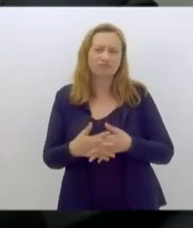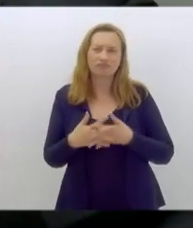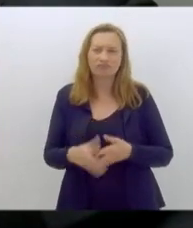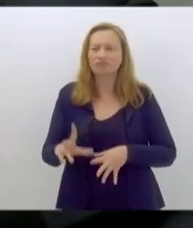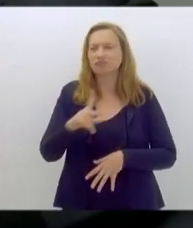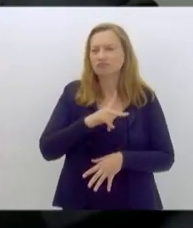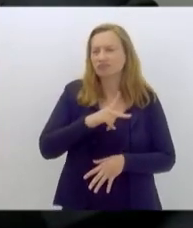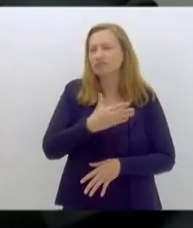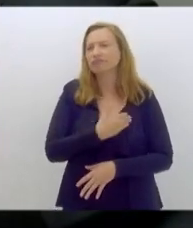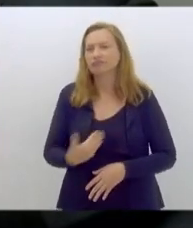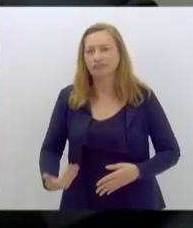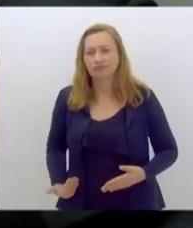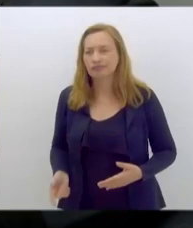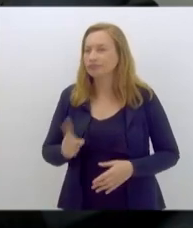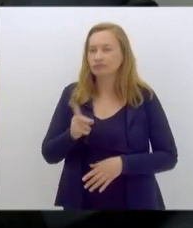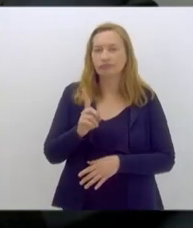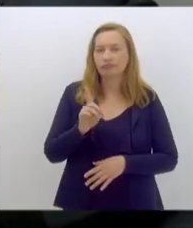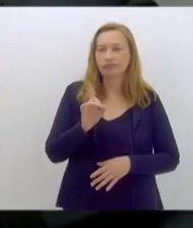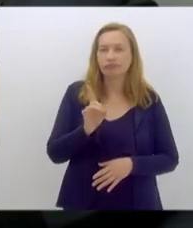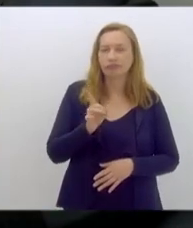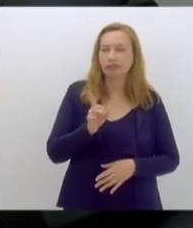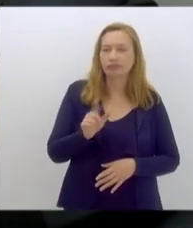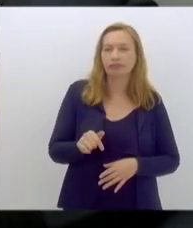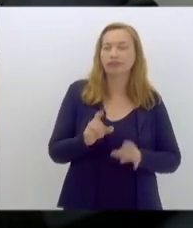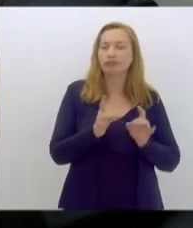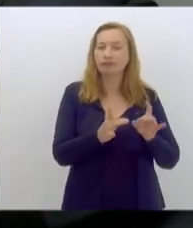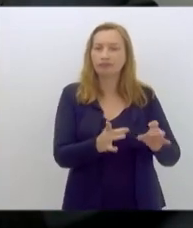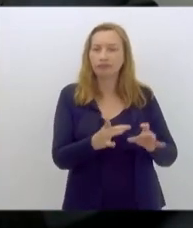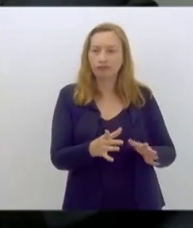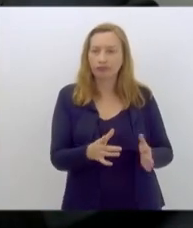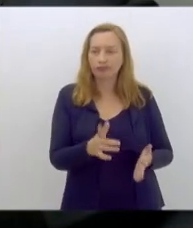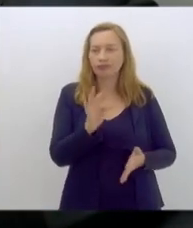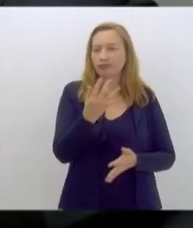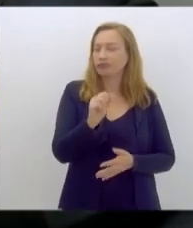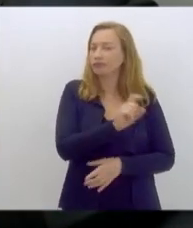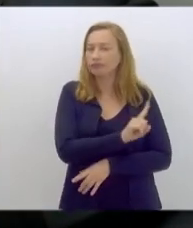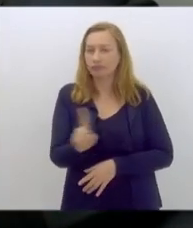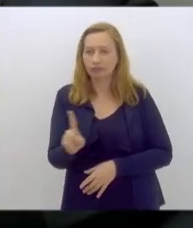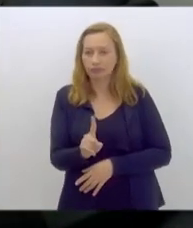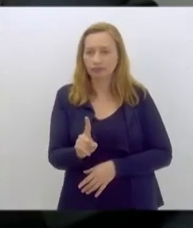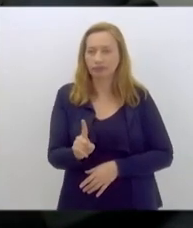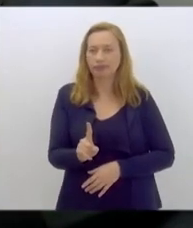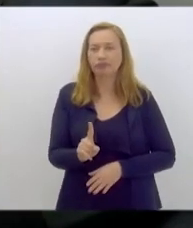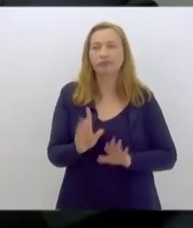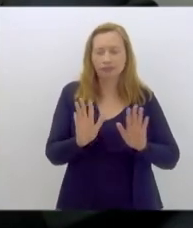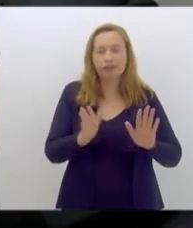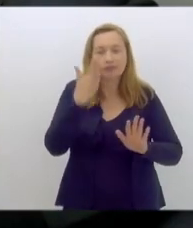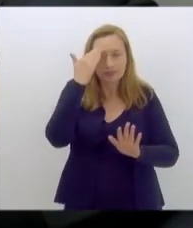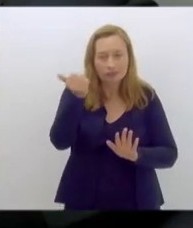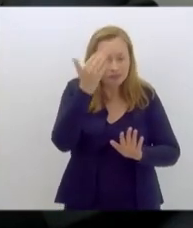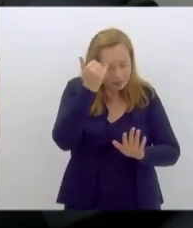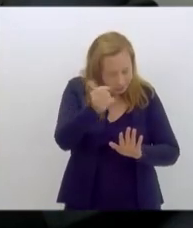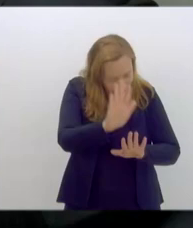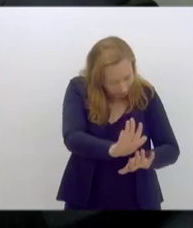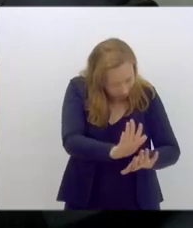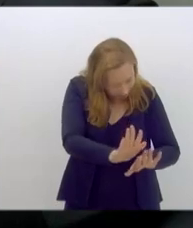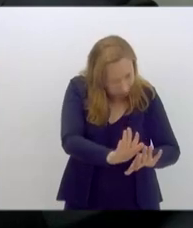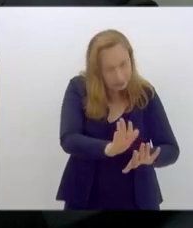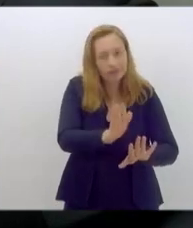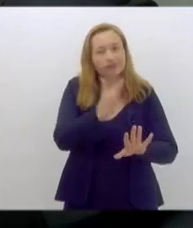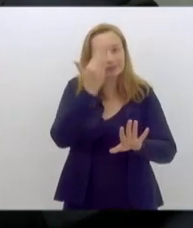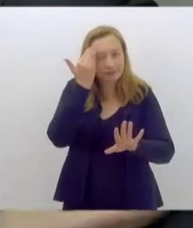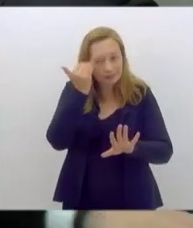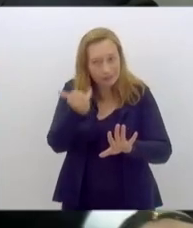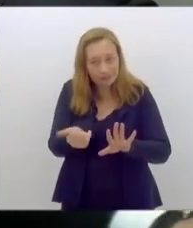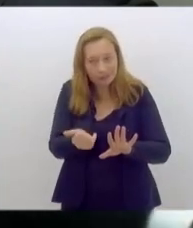do próprio governo não é venda de folha isso só para a gente deixar bem claro É eu sei não eu sei dizer